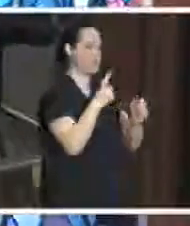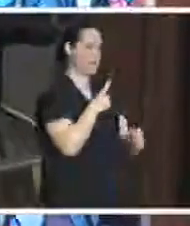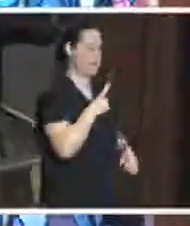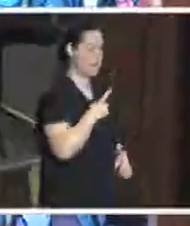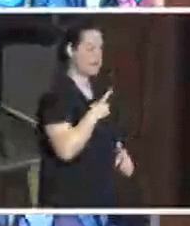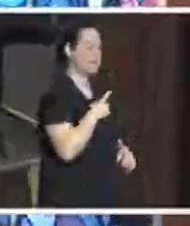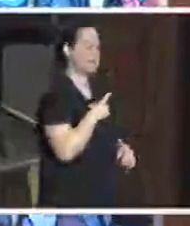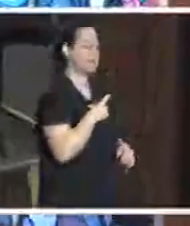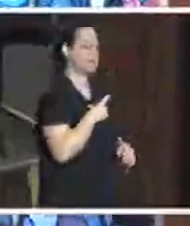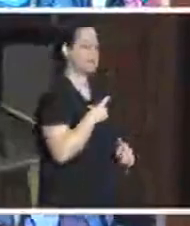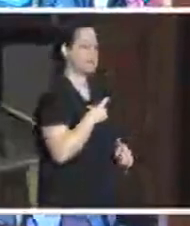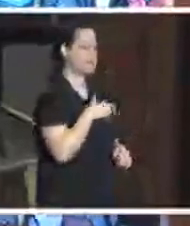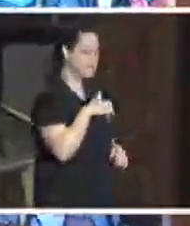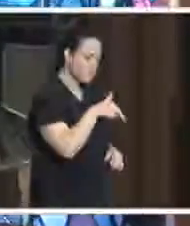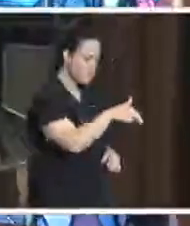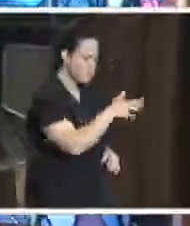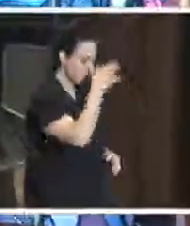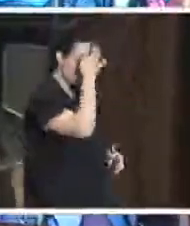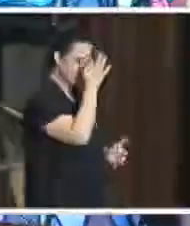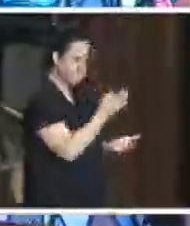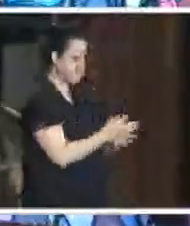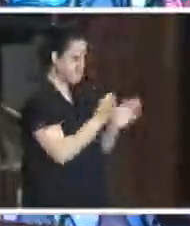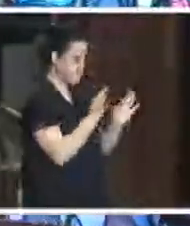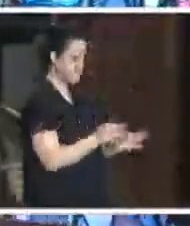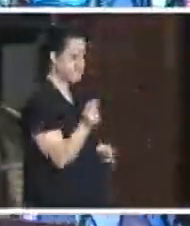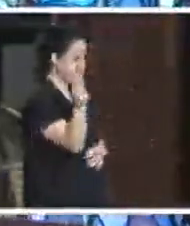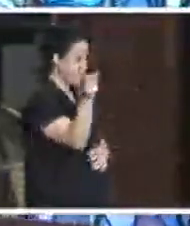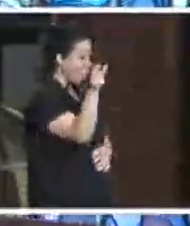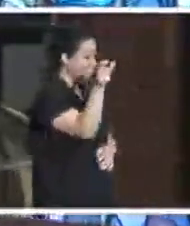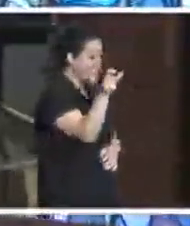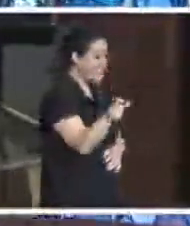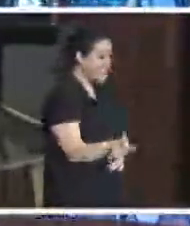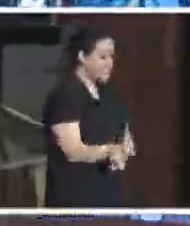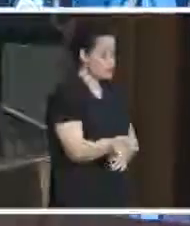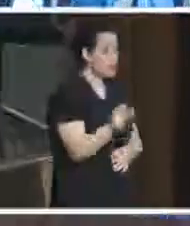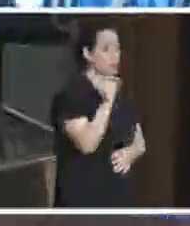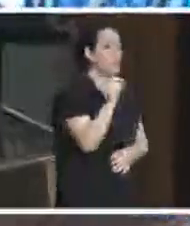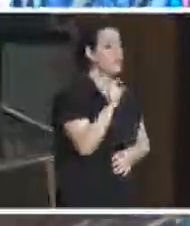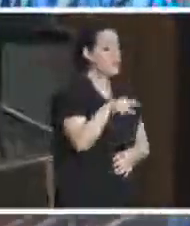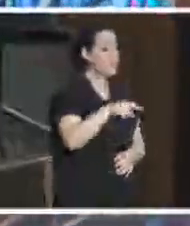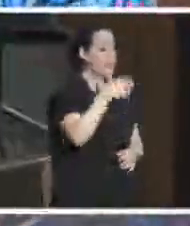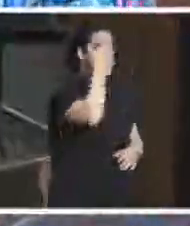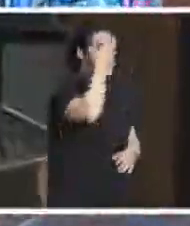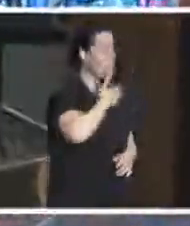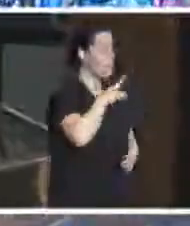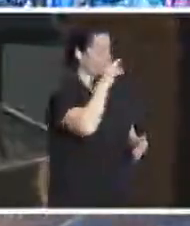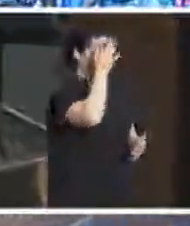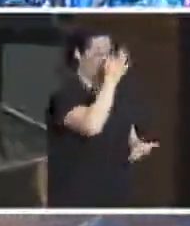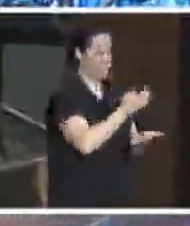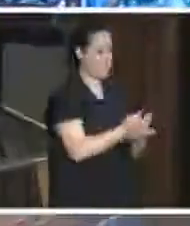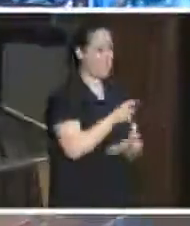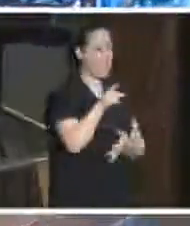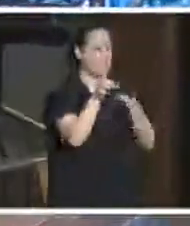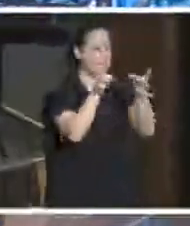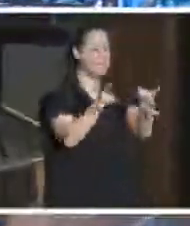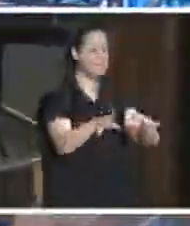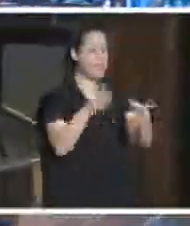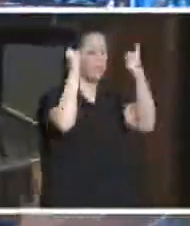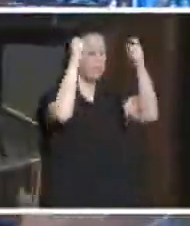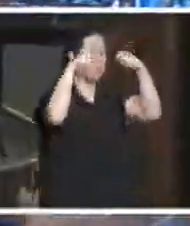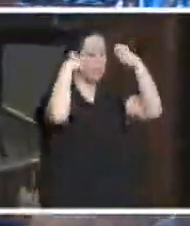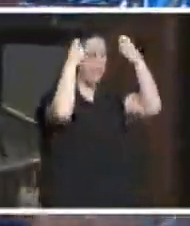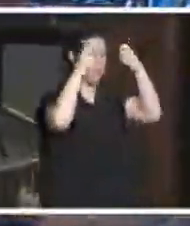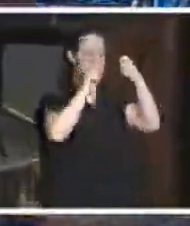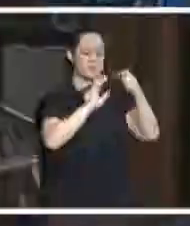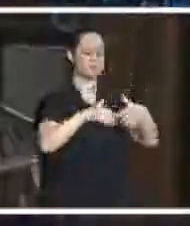fé necessários. Para os pastores, o passo de fé era deixar as ovelhas e ir procurar